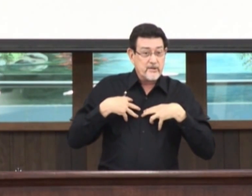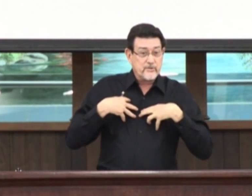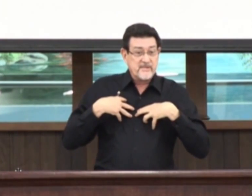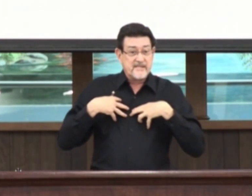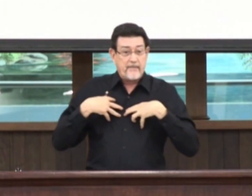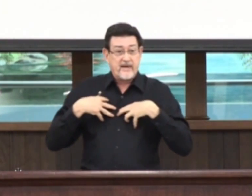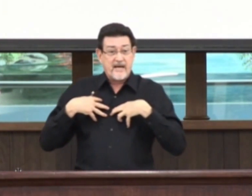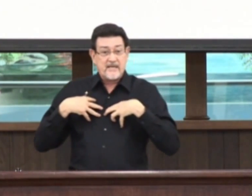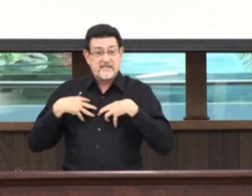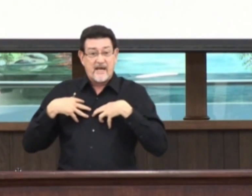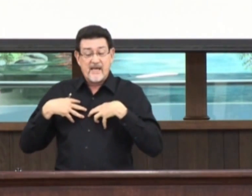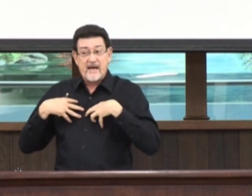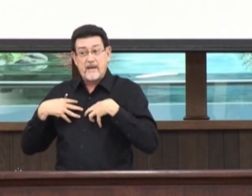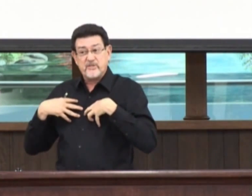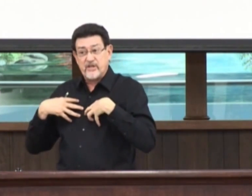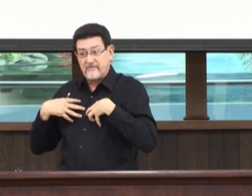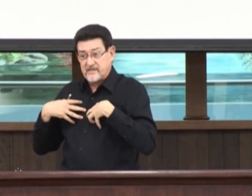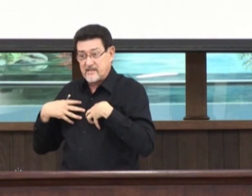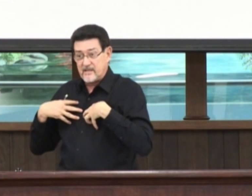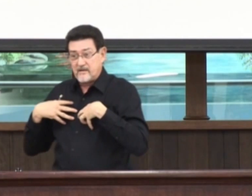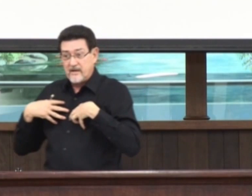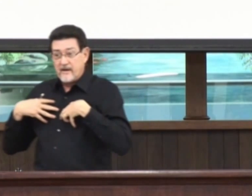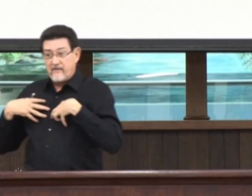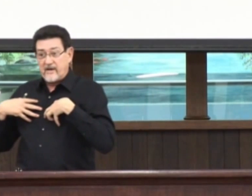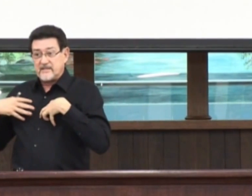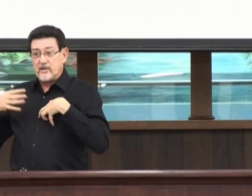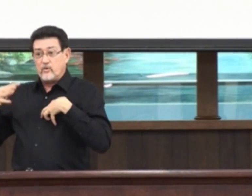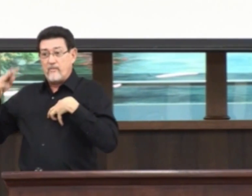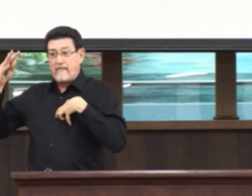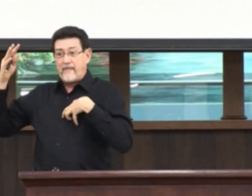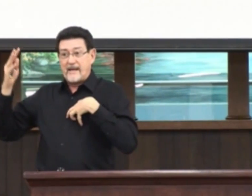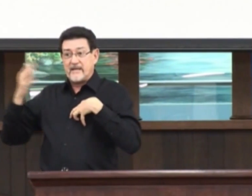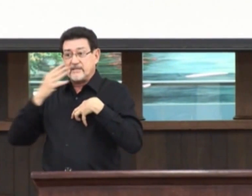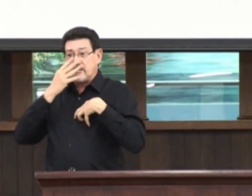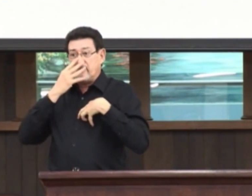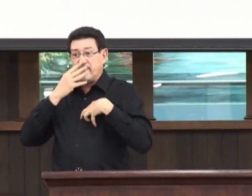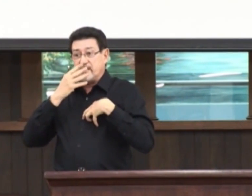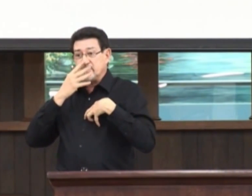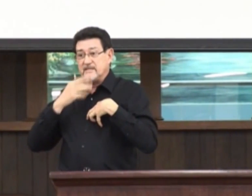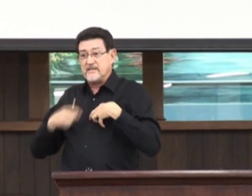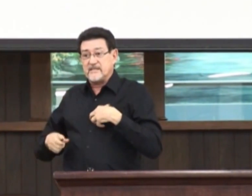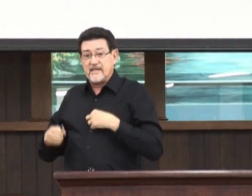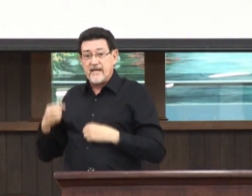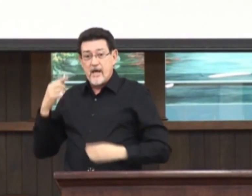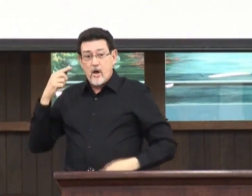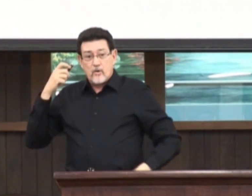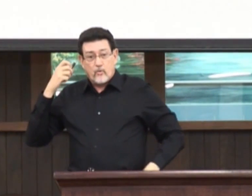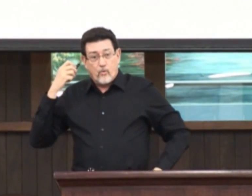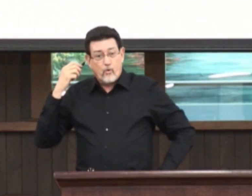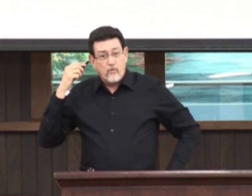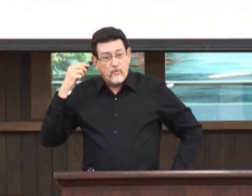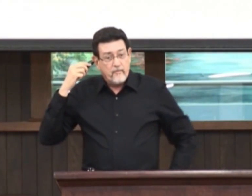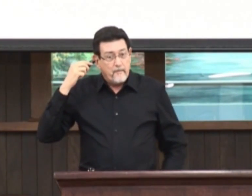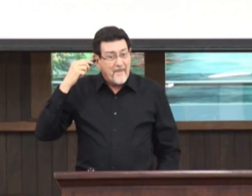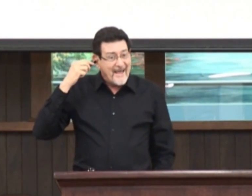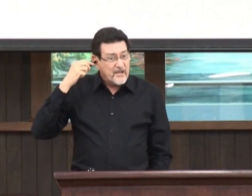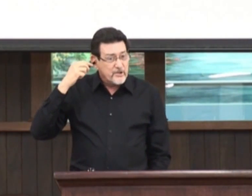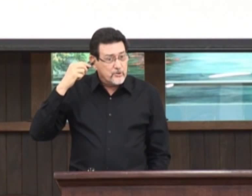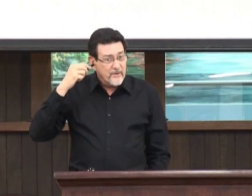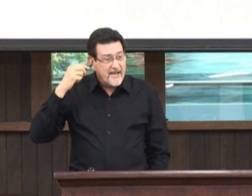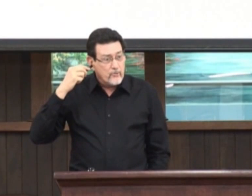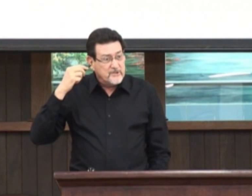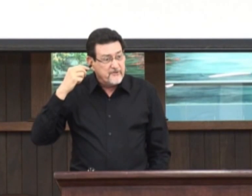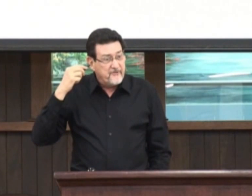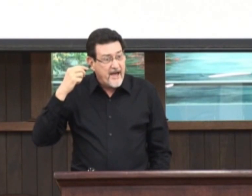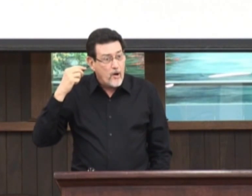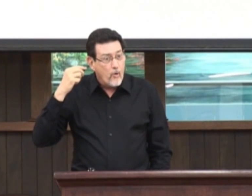O maestro Isaac Karabchevsky, fazendo uma palestra uma vez, ele disse que o